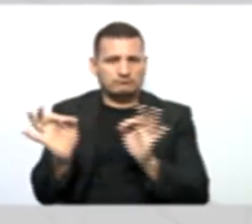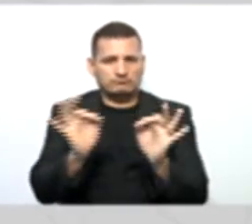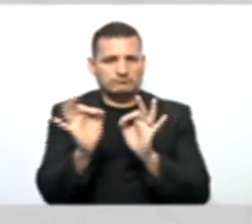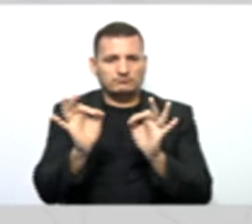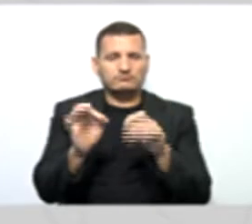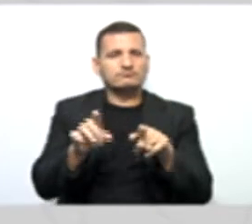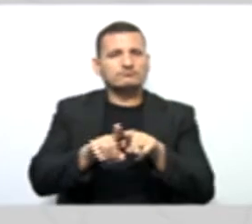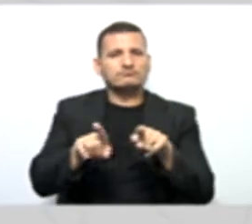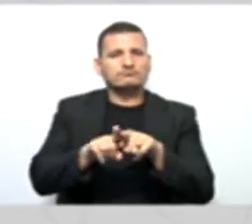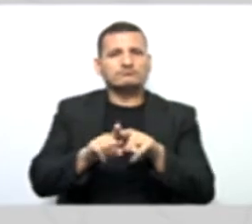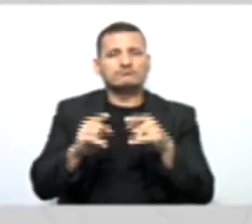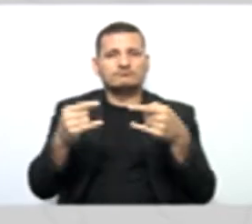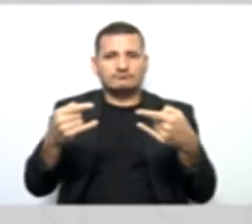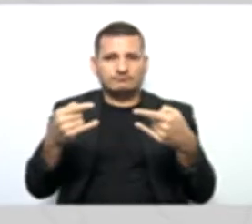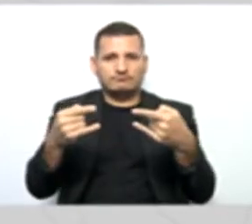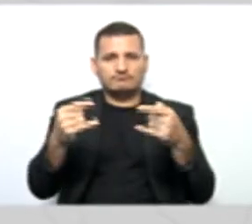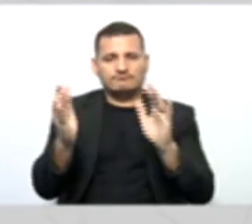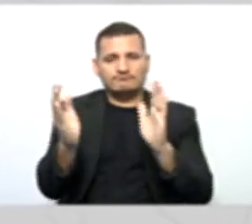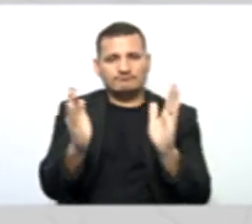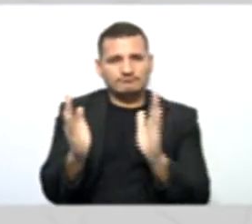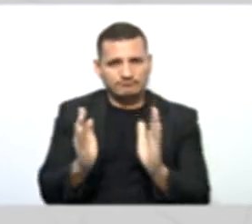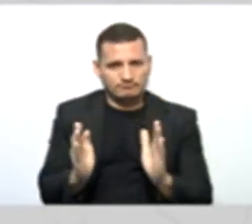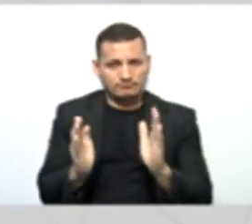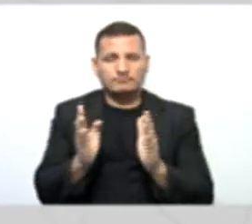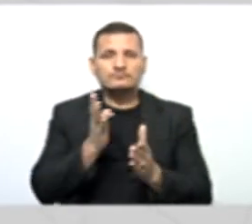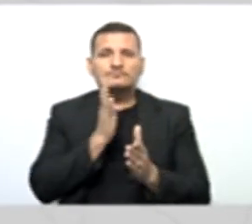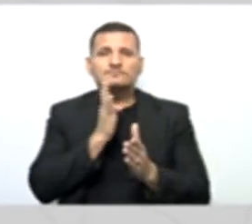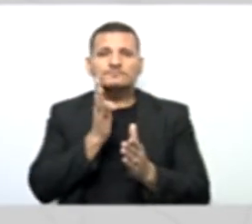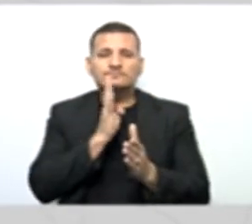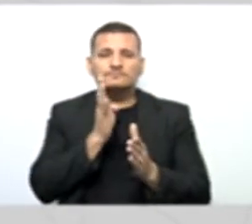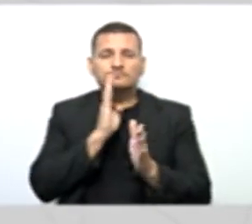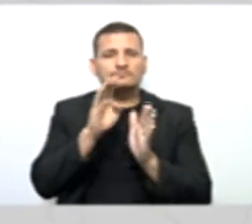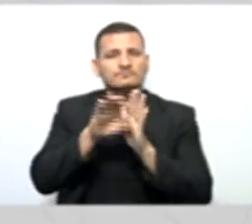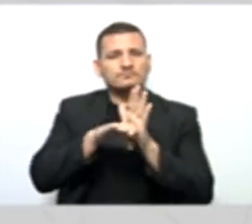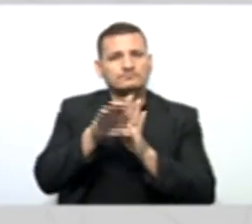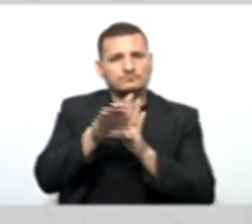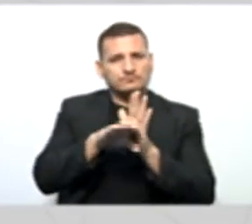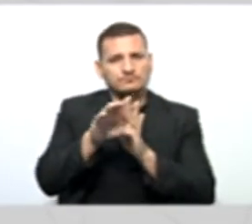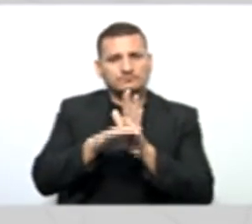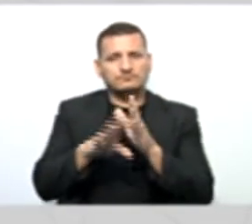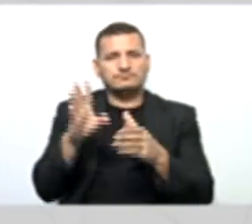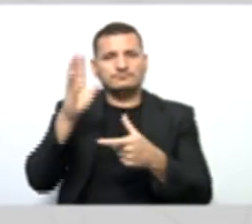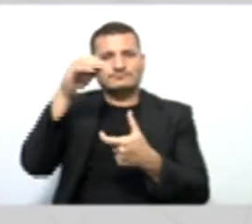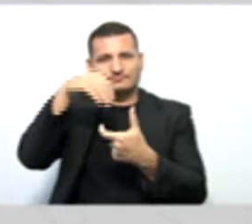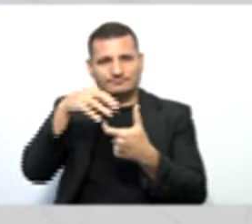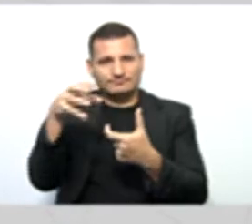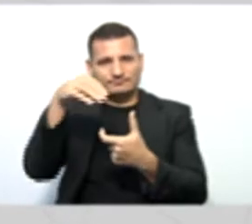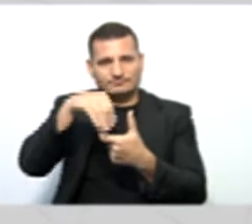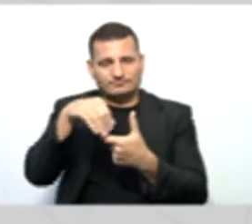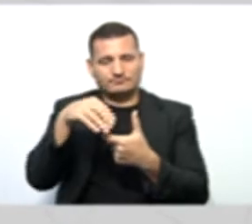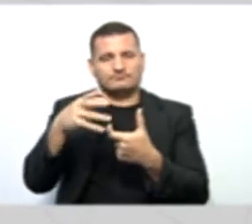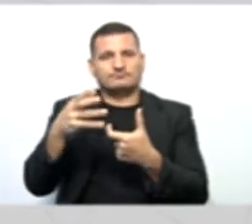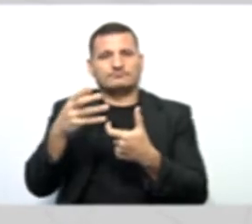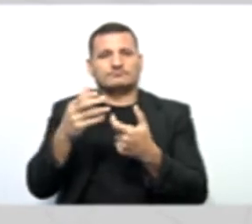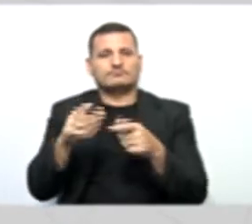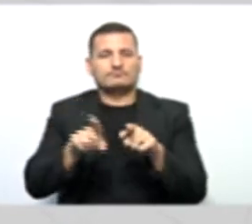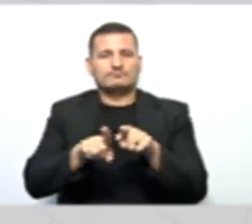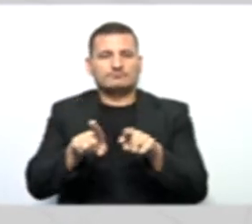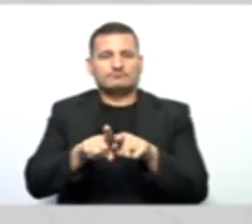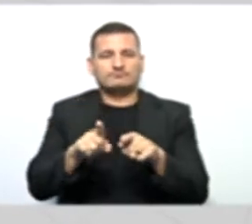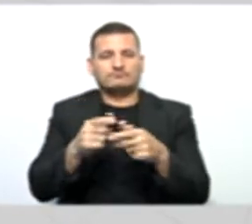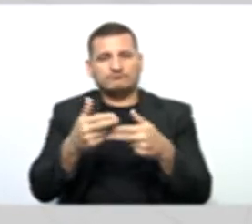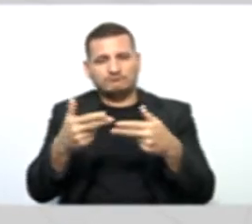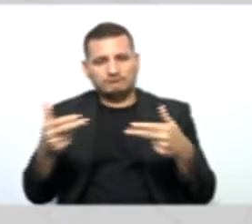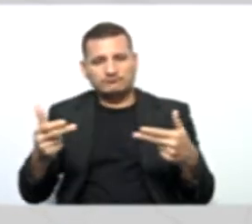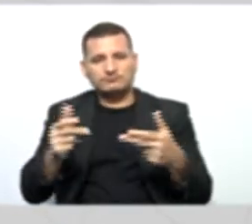padrões exigidos e reconhecer os conceitos sobre atributos e métodos de classe. Beleza? E para a gente começar